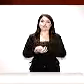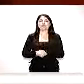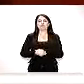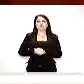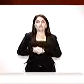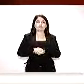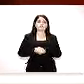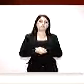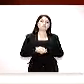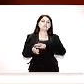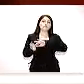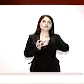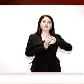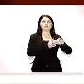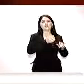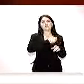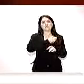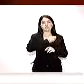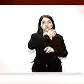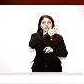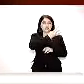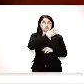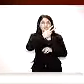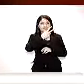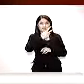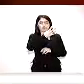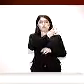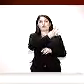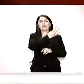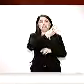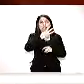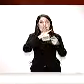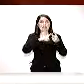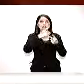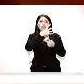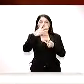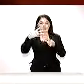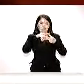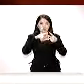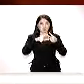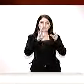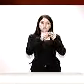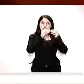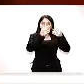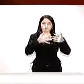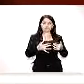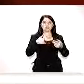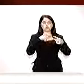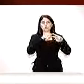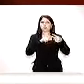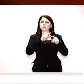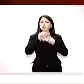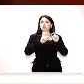aprovados relato em conjunto os item 43 e 44 os referidos itens tratam de